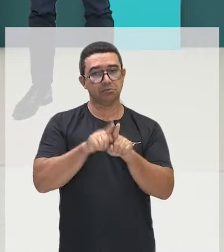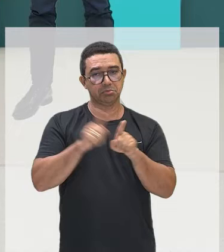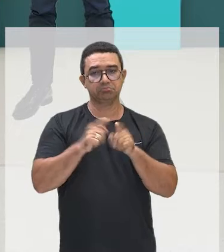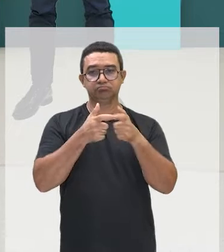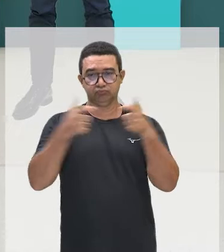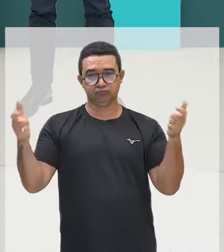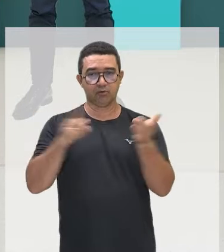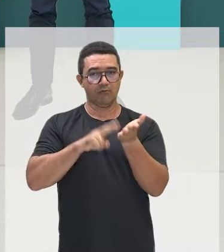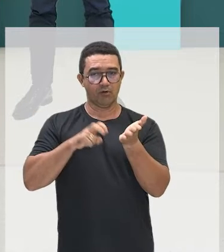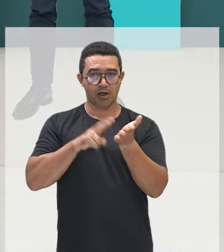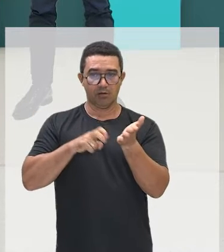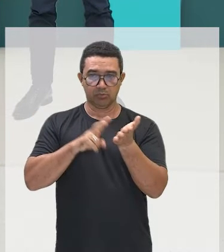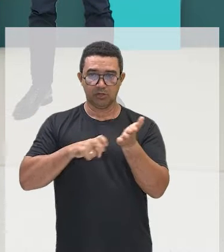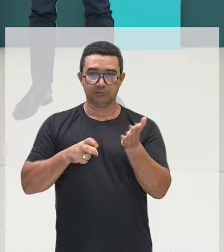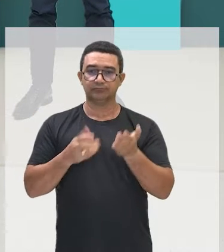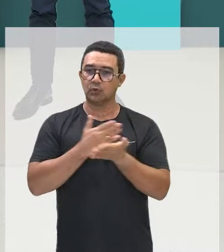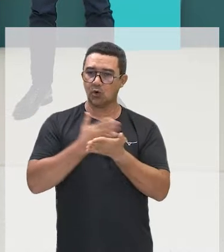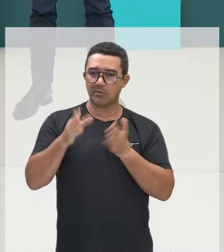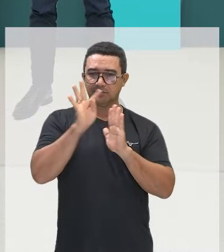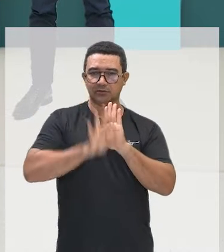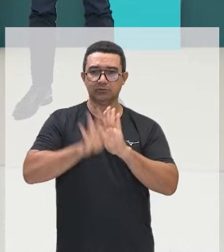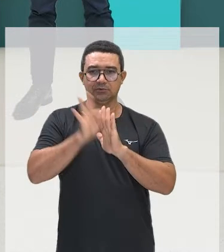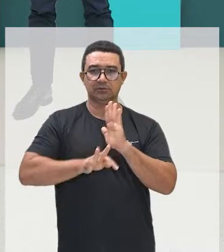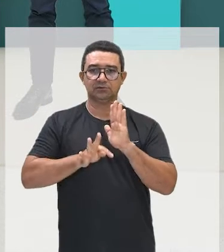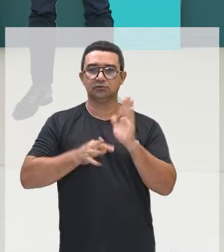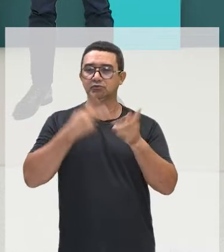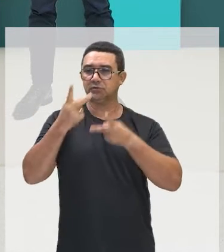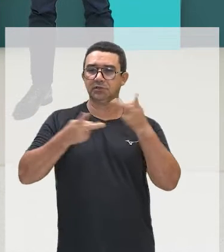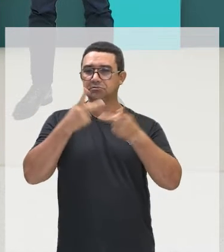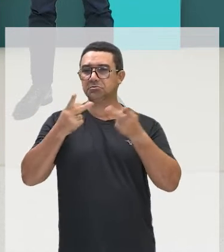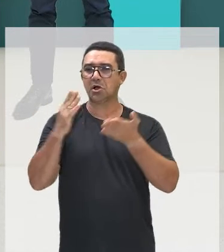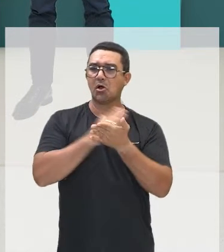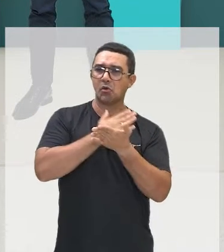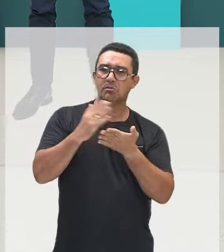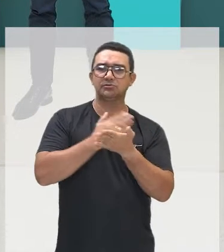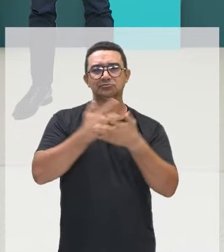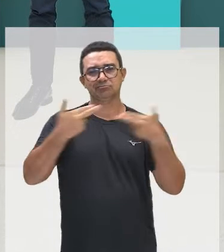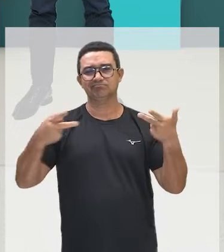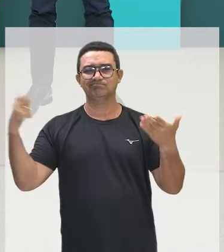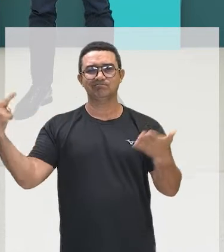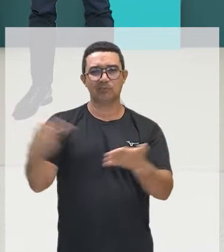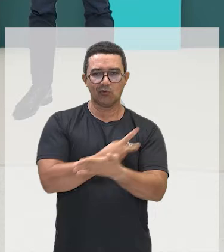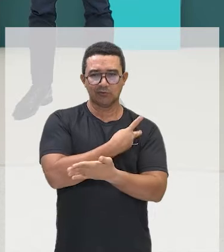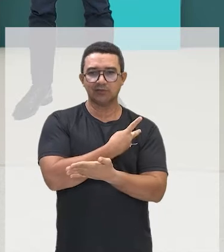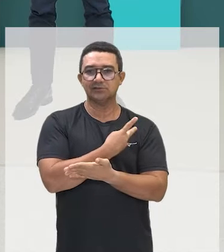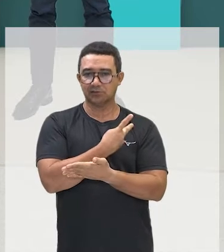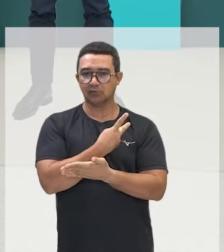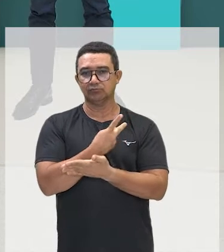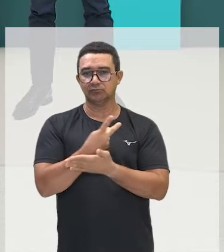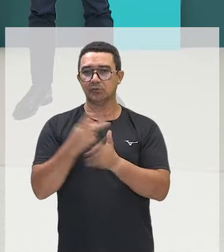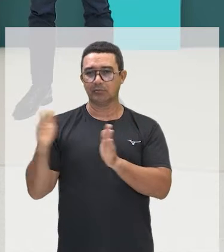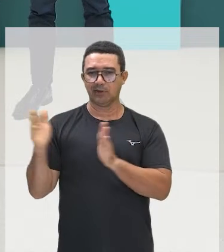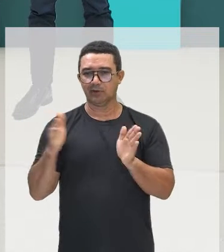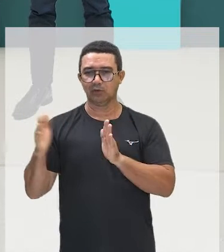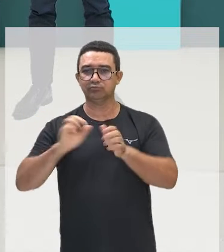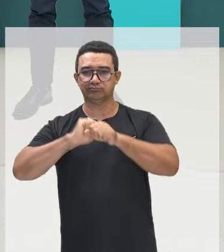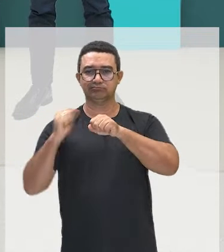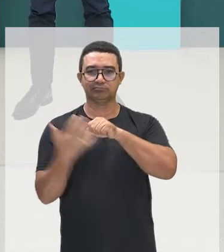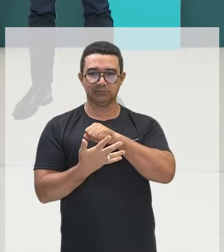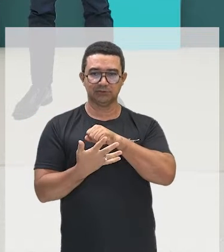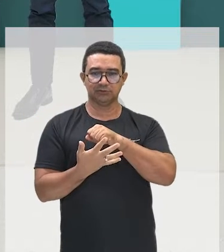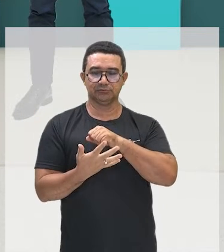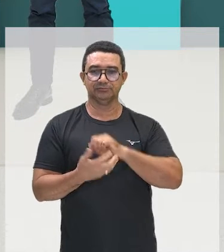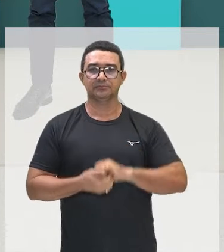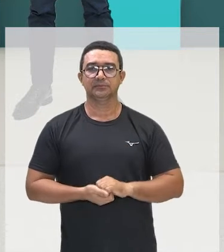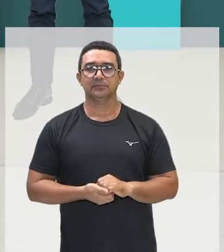iniciar o nosso texto falando um pouquinho sobre alguns fatos que ocorreram ao longo da pandemia e o contrário, na verdade, essas informações